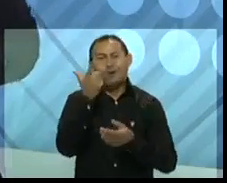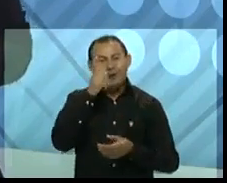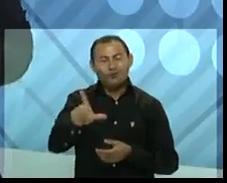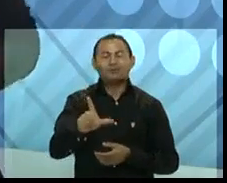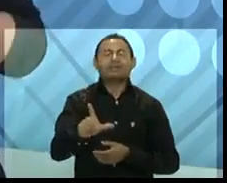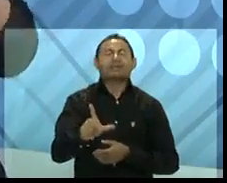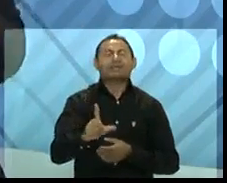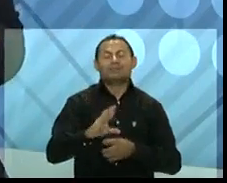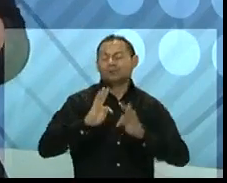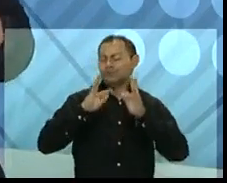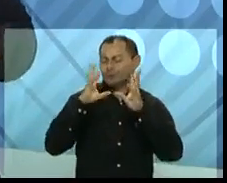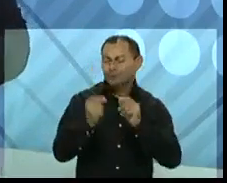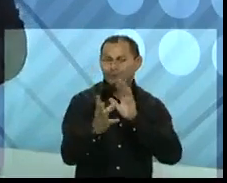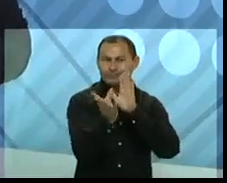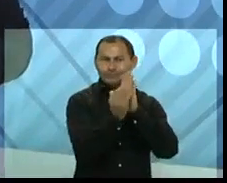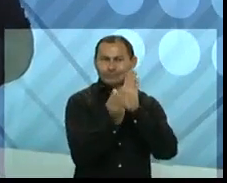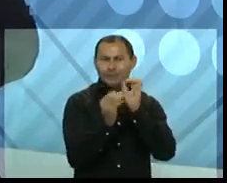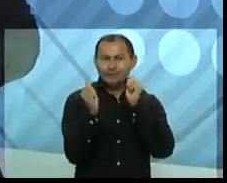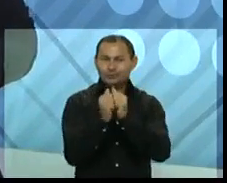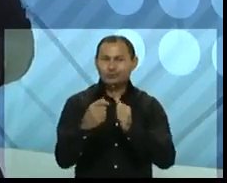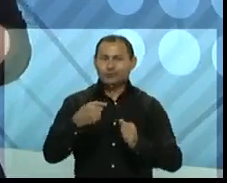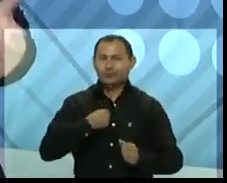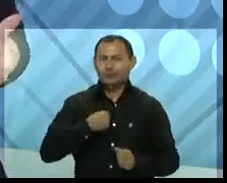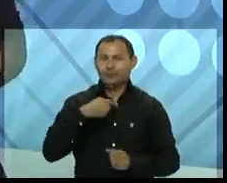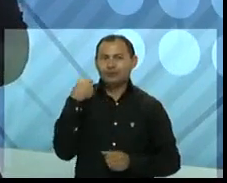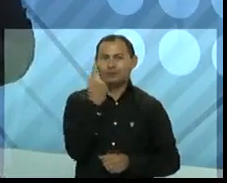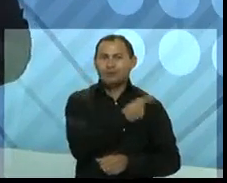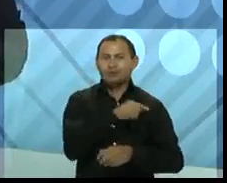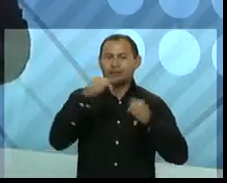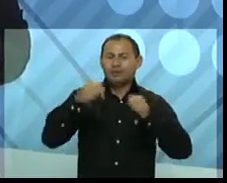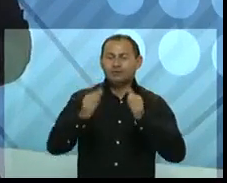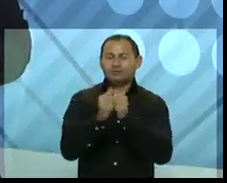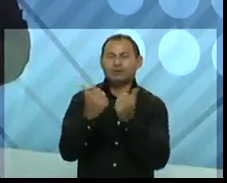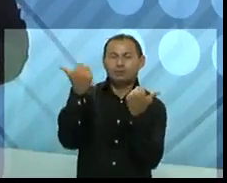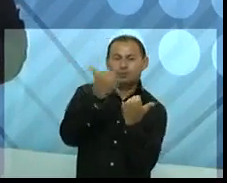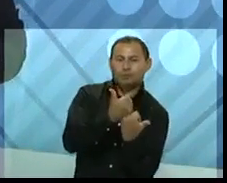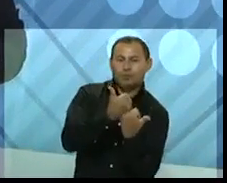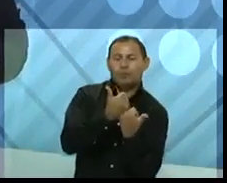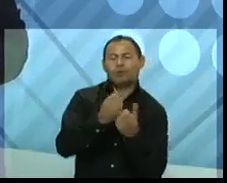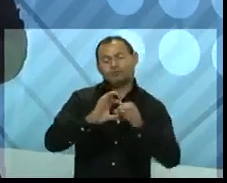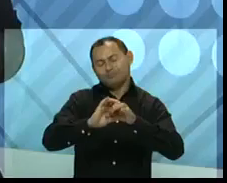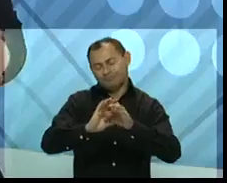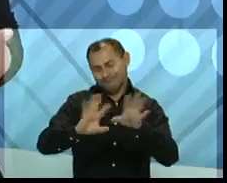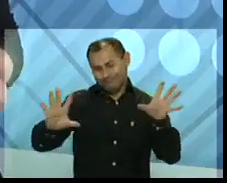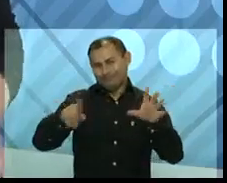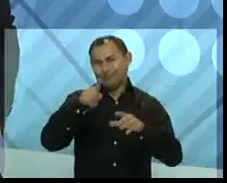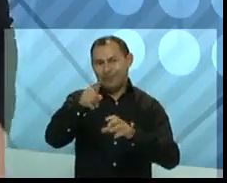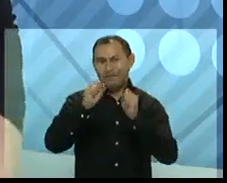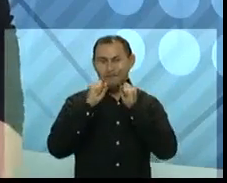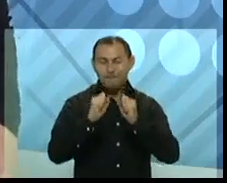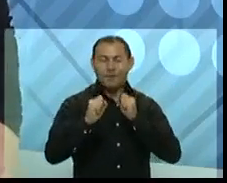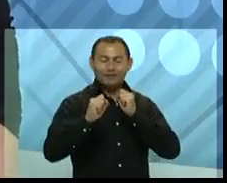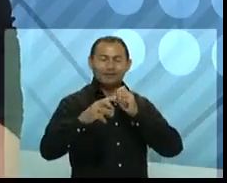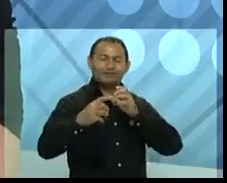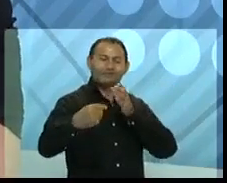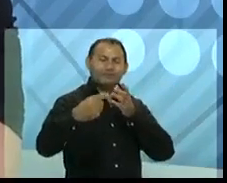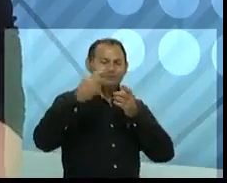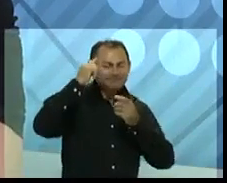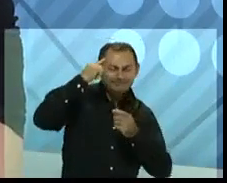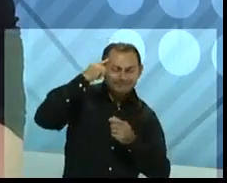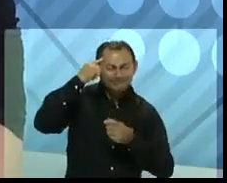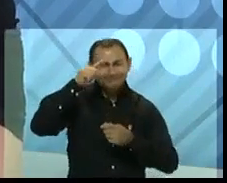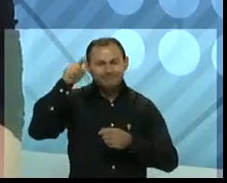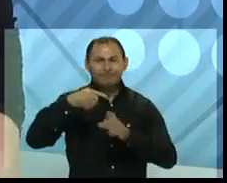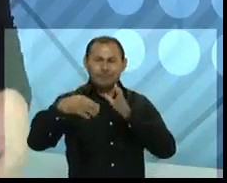dar conta de todo o conteúdo junto comigo. Nós estamos aqui com os nossos tutores também à disposição, para que vocês possam tirar aí qualquer